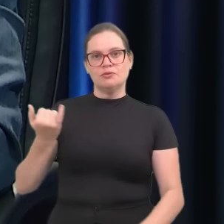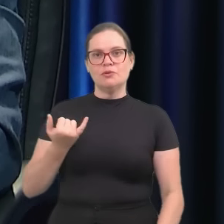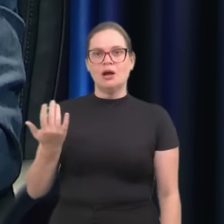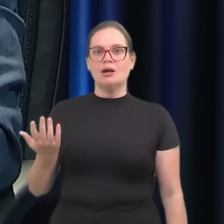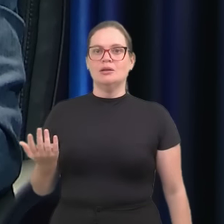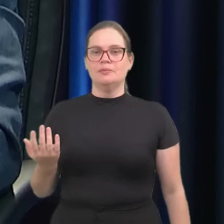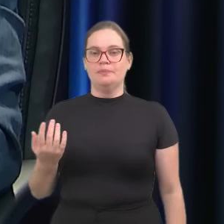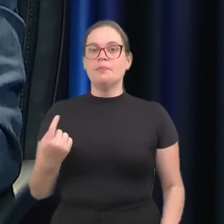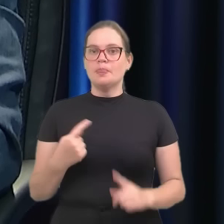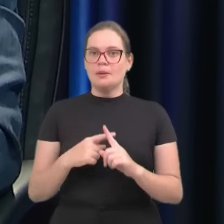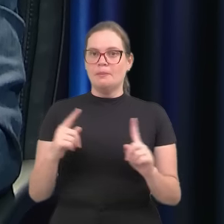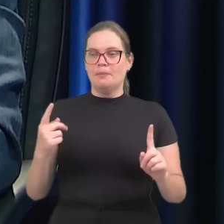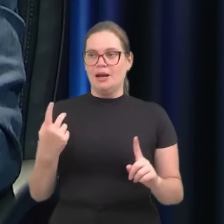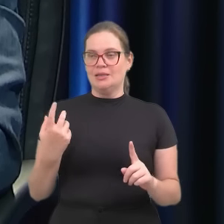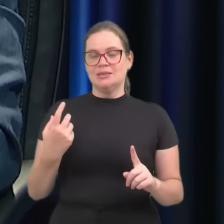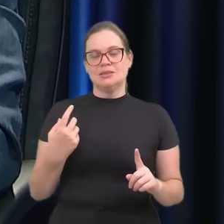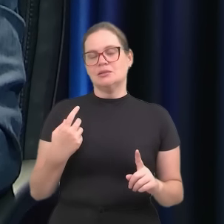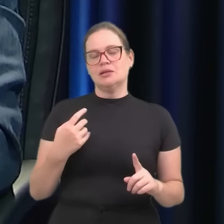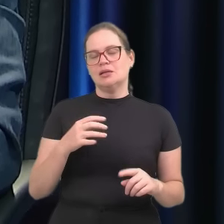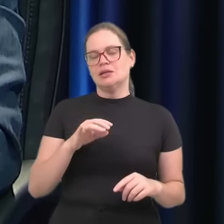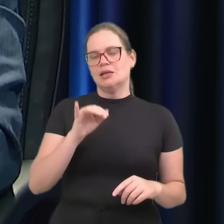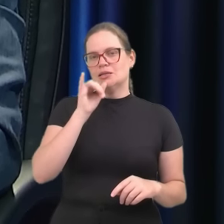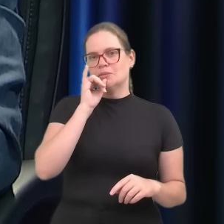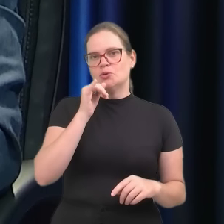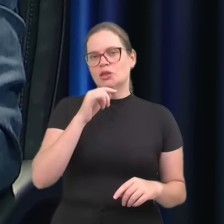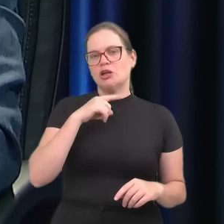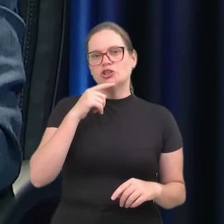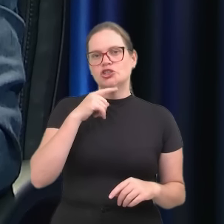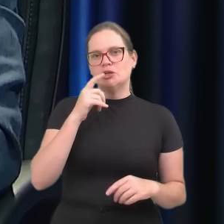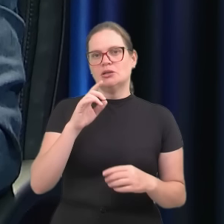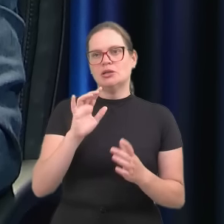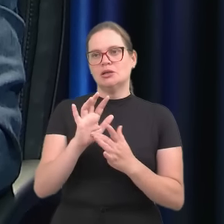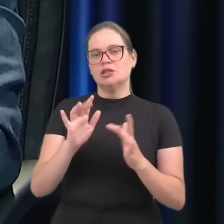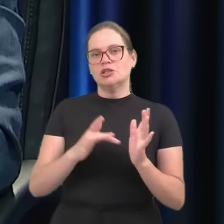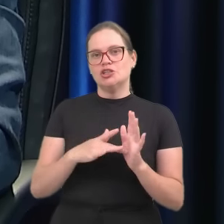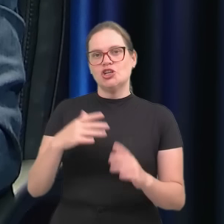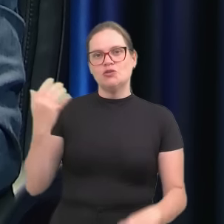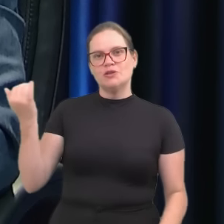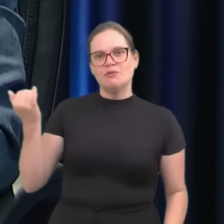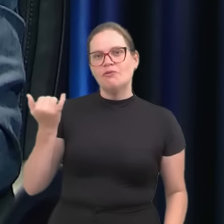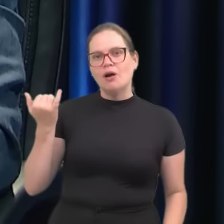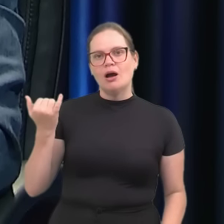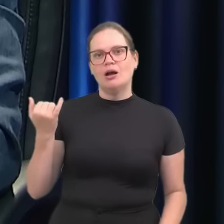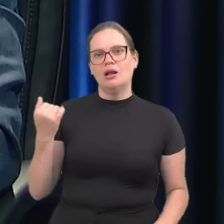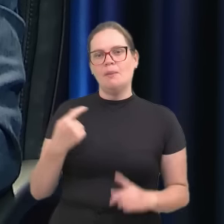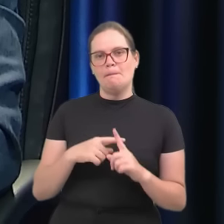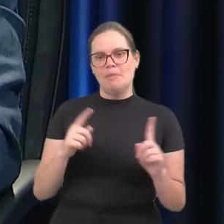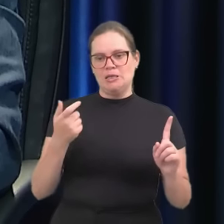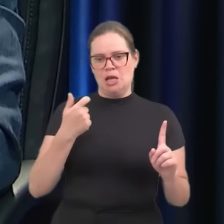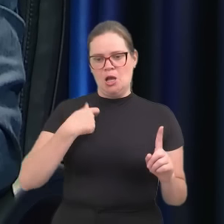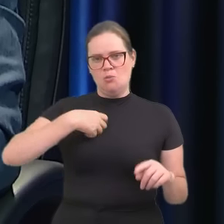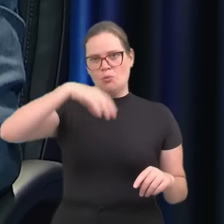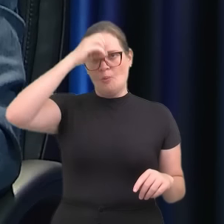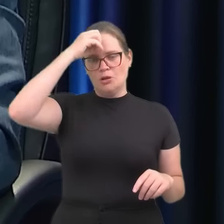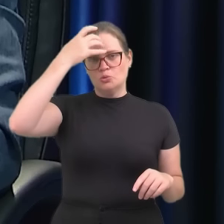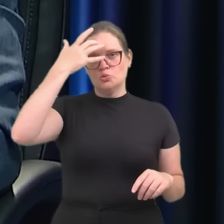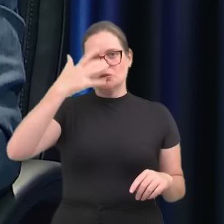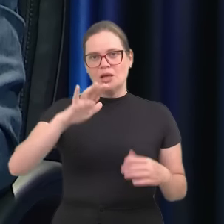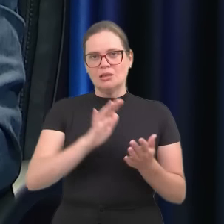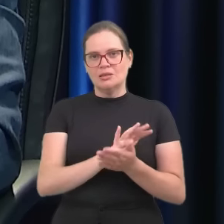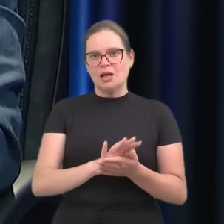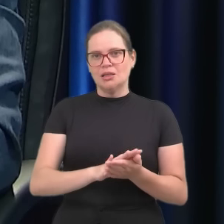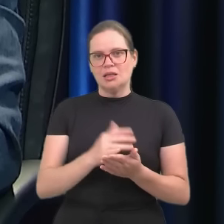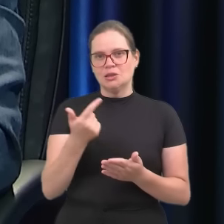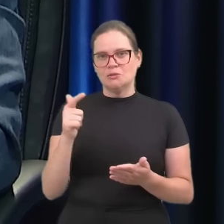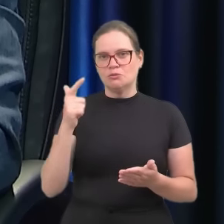houver fé no coração. Então, quando há fé no coração e Jesus determina a palavra, quando há esse encontro da